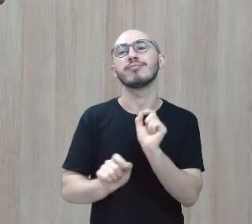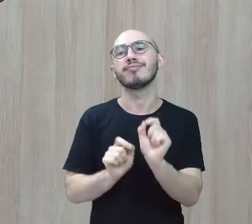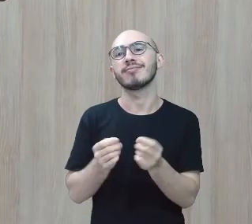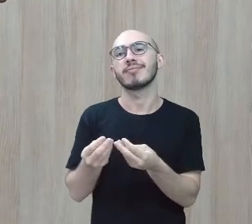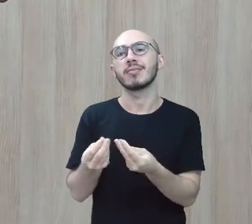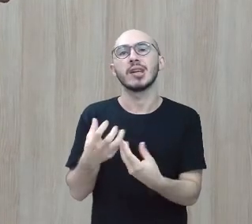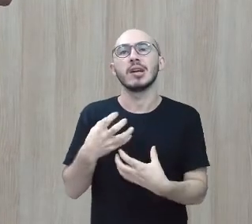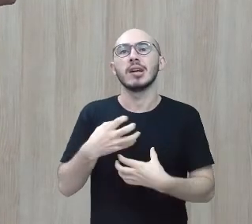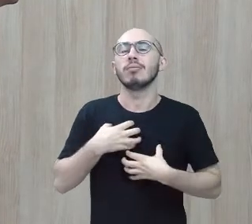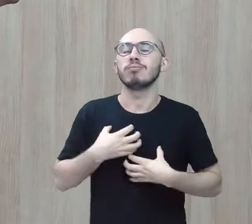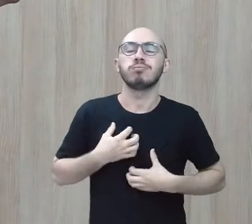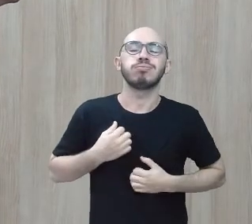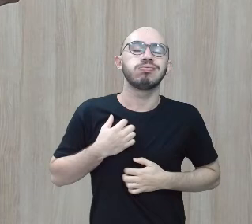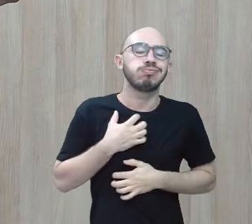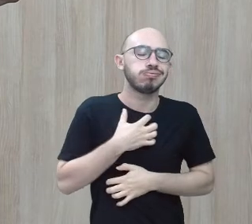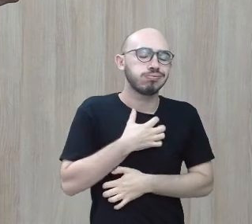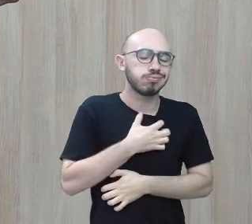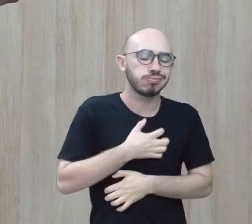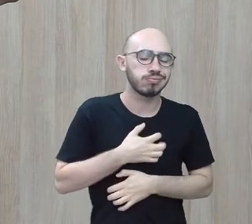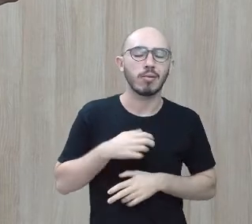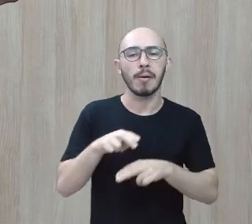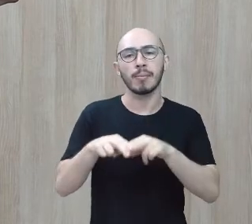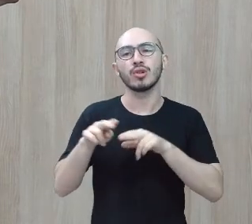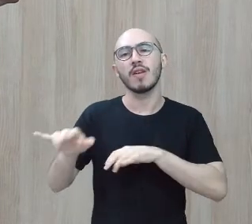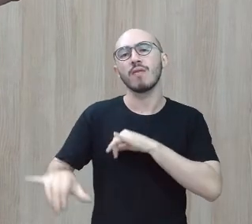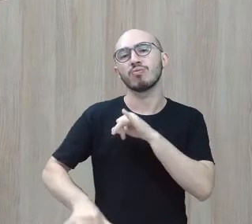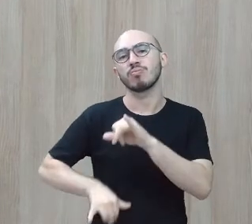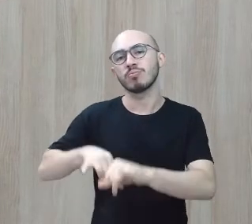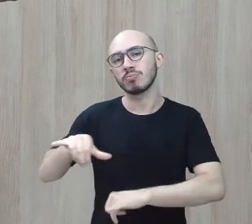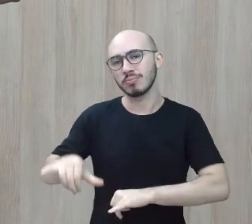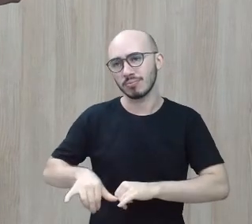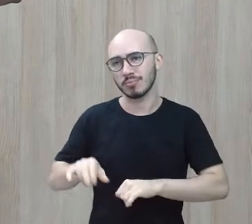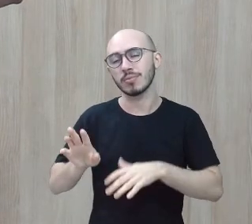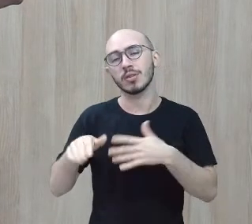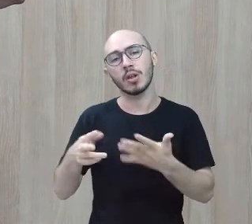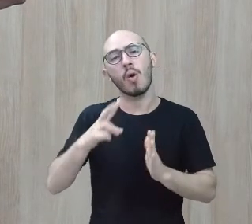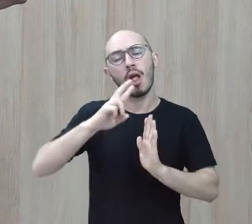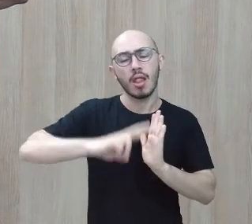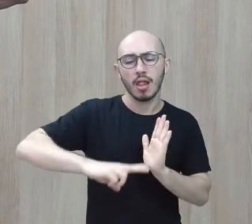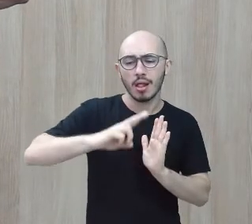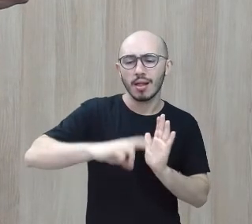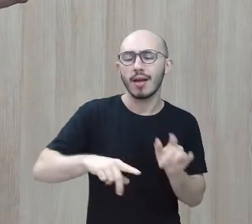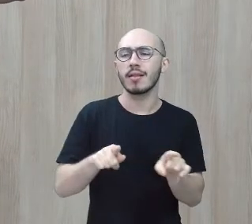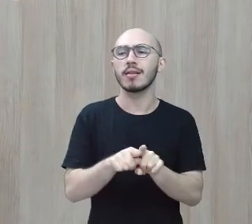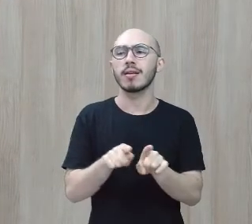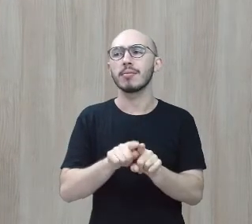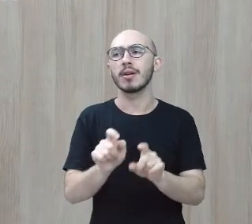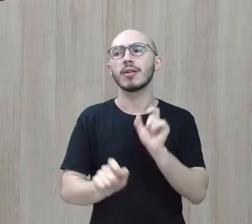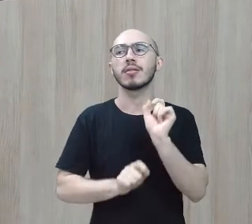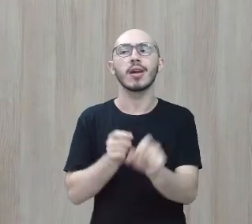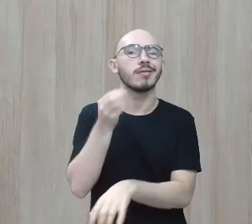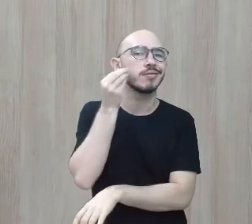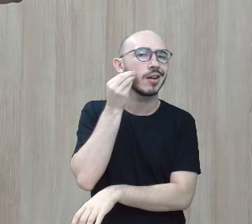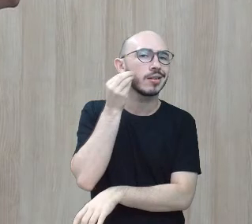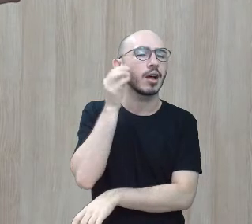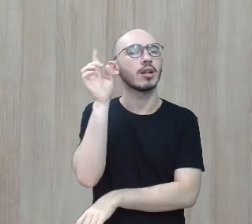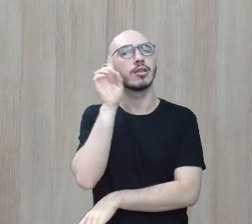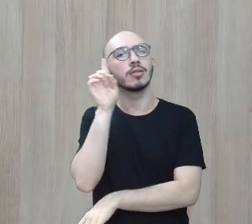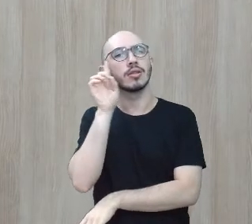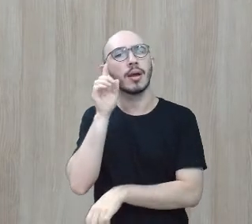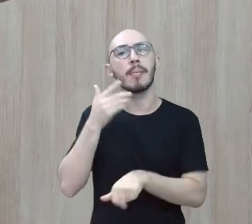de tanta dor. Então, que tal ler, mas também tentar no dia a